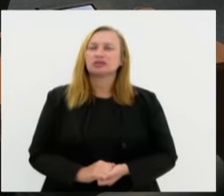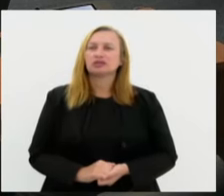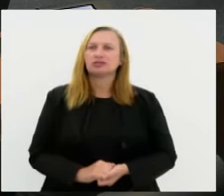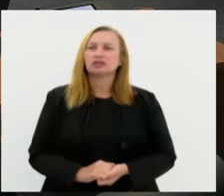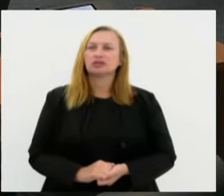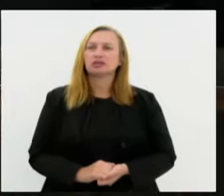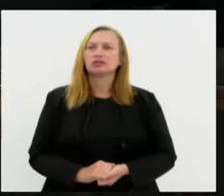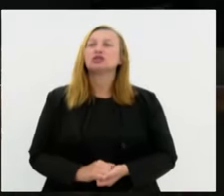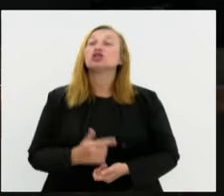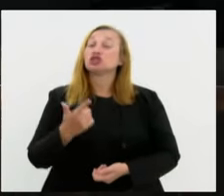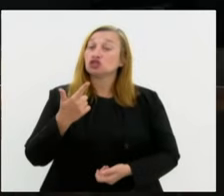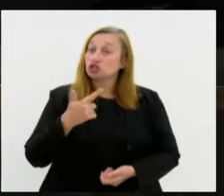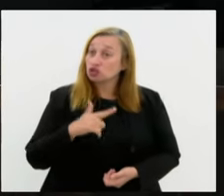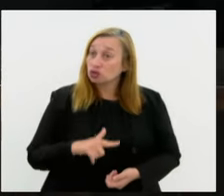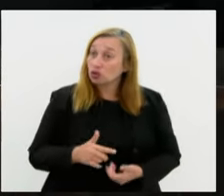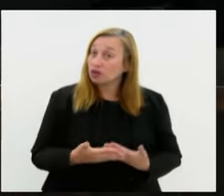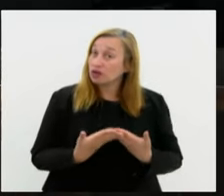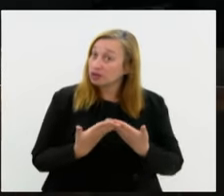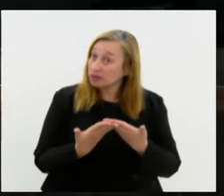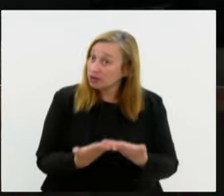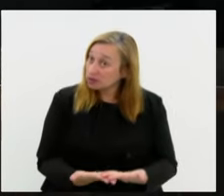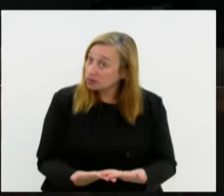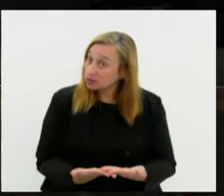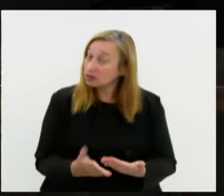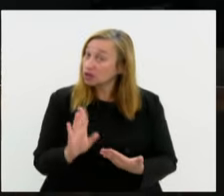Só mais uma vez